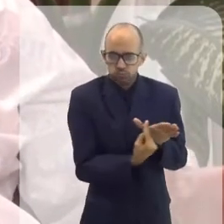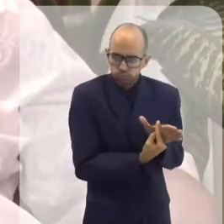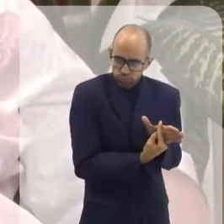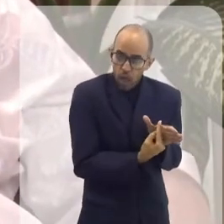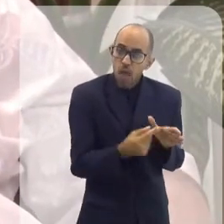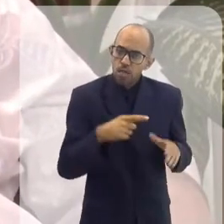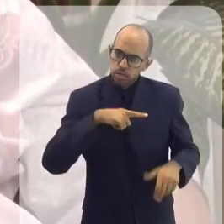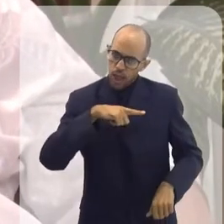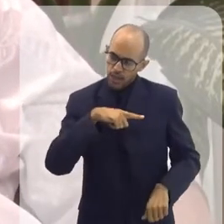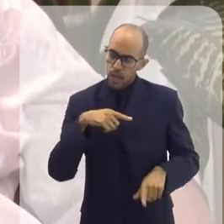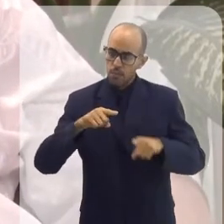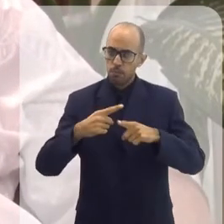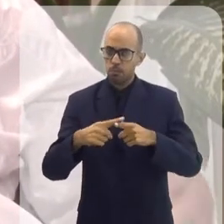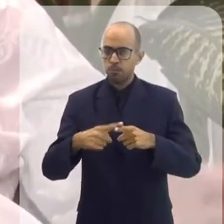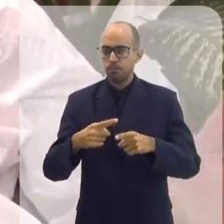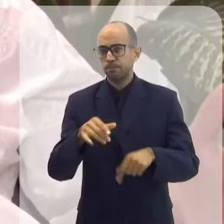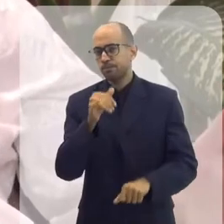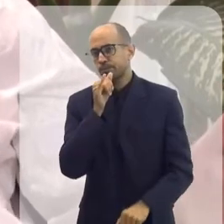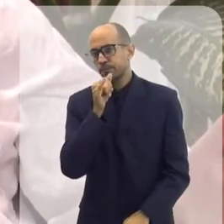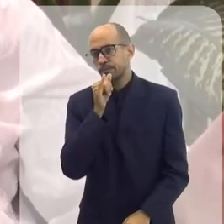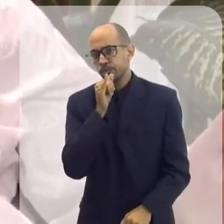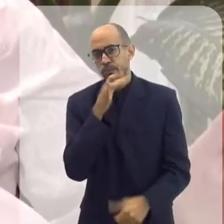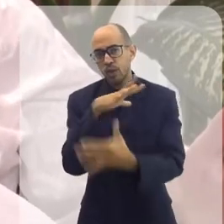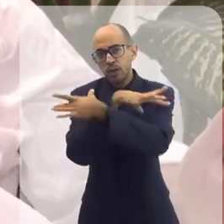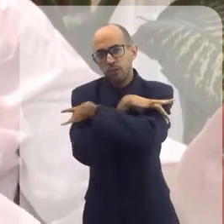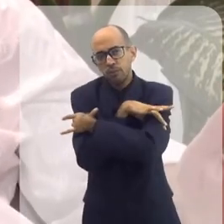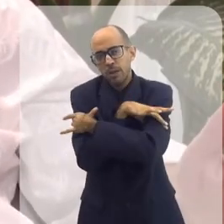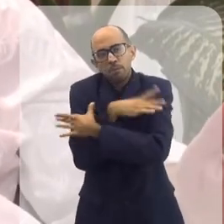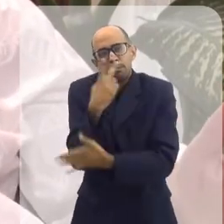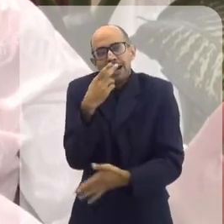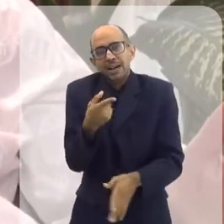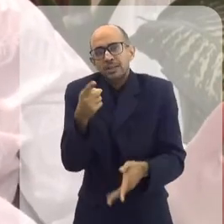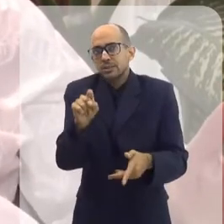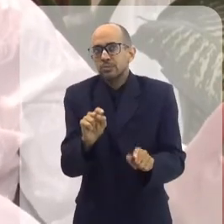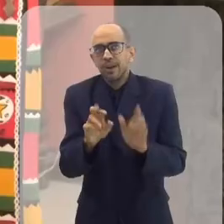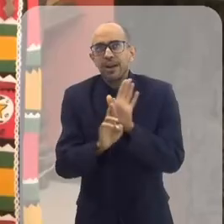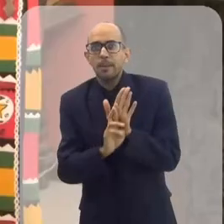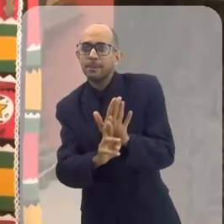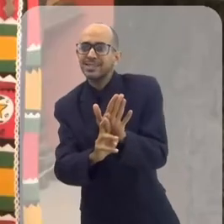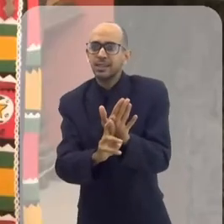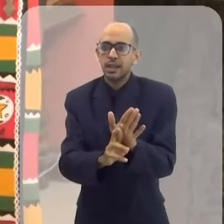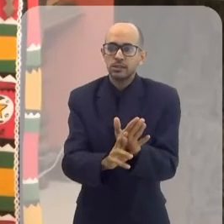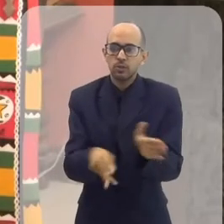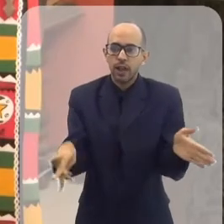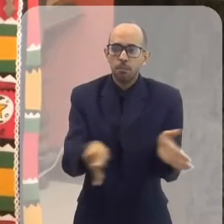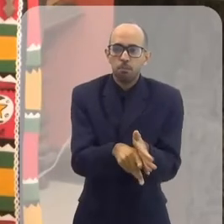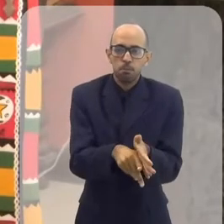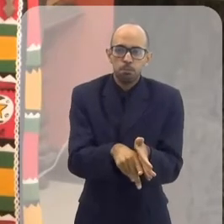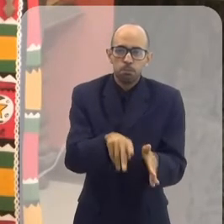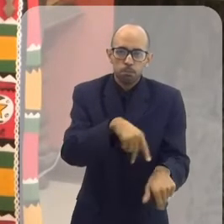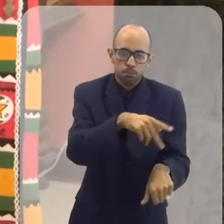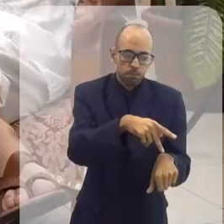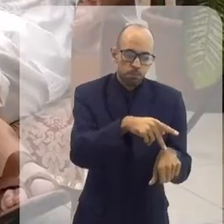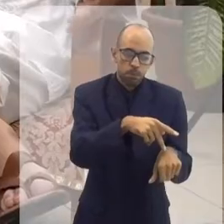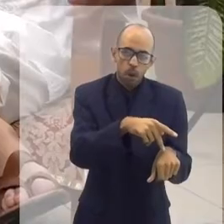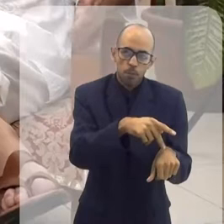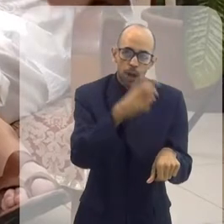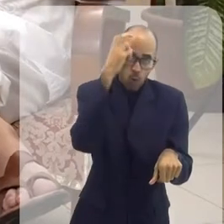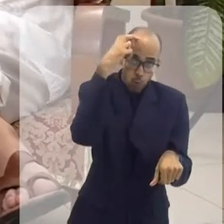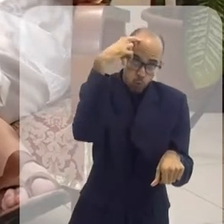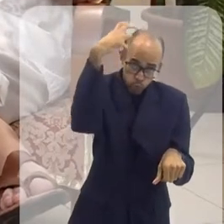os candomblés por exemplo são verdadeiras embaixadas da diversidade candomblés foram os lugares